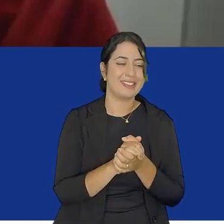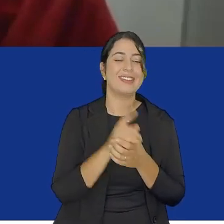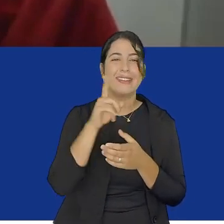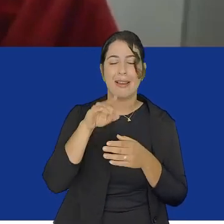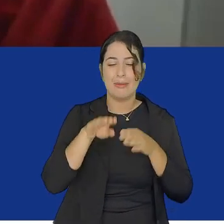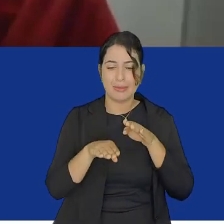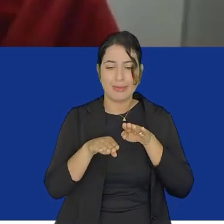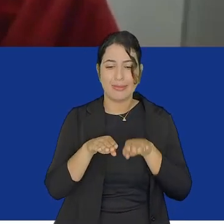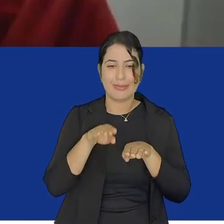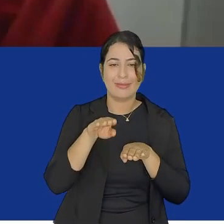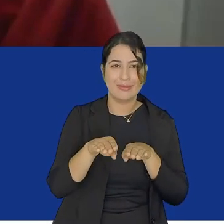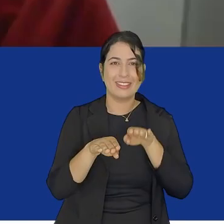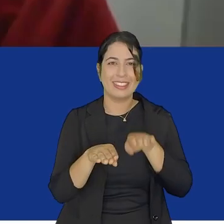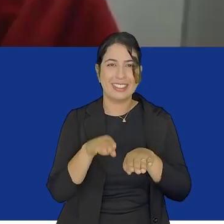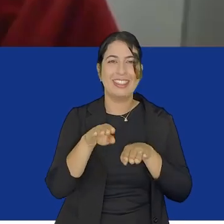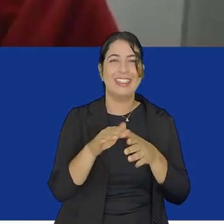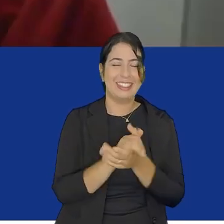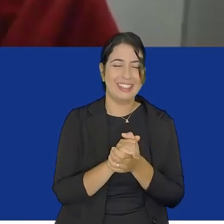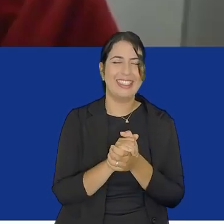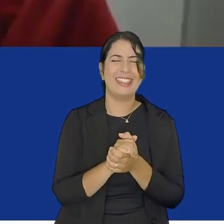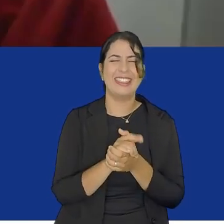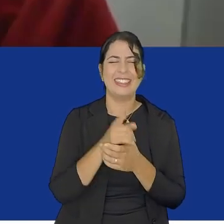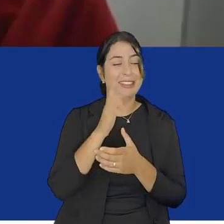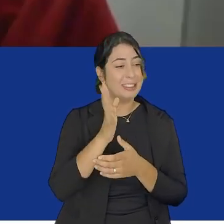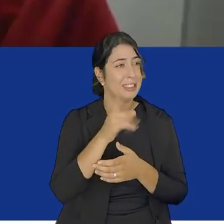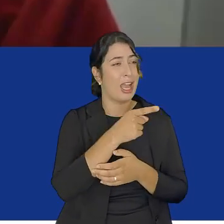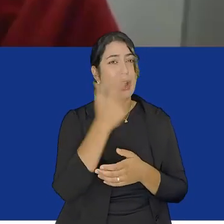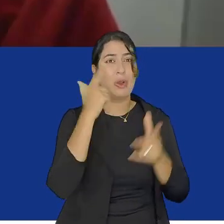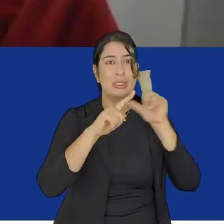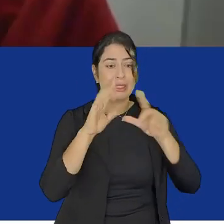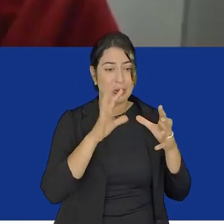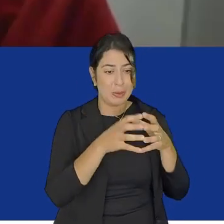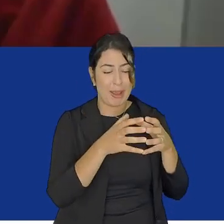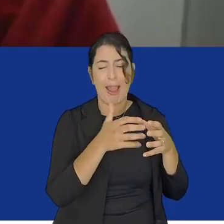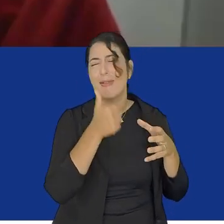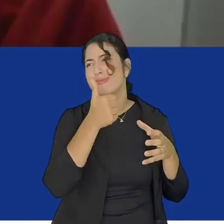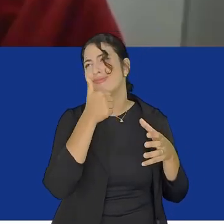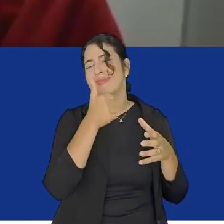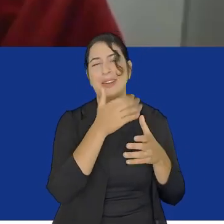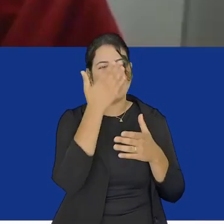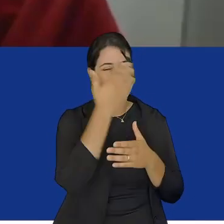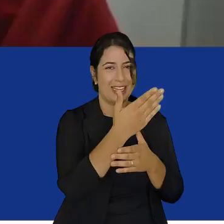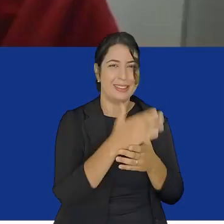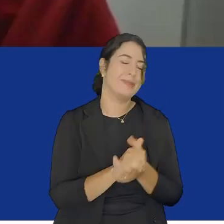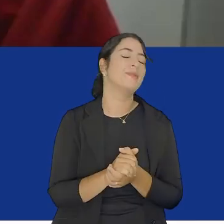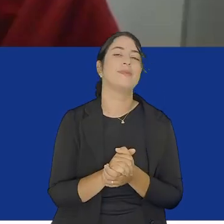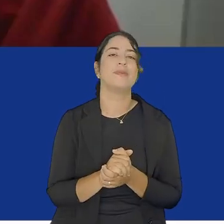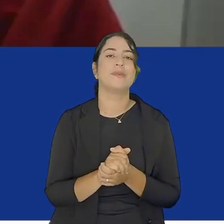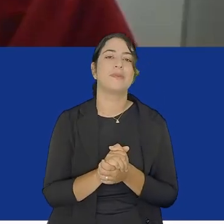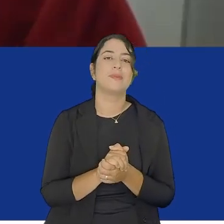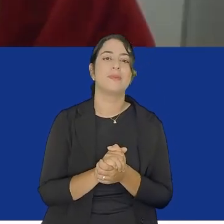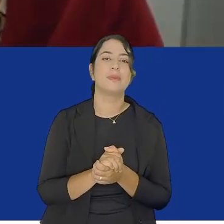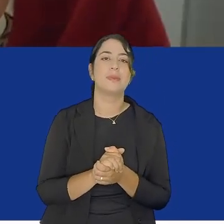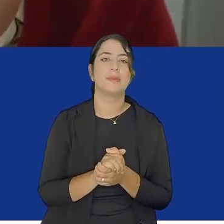passinho por vez, né? Então, reconheçam também tudo que vocês já conseguiram fazer. Obrigada.